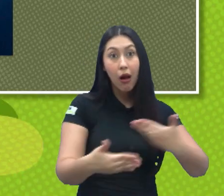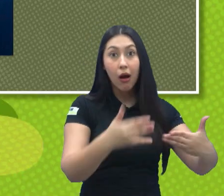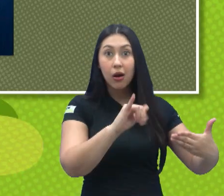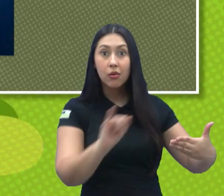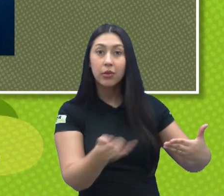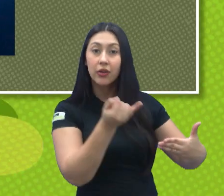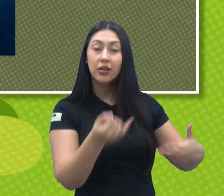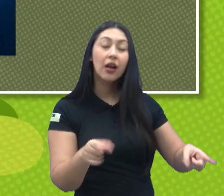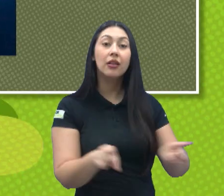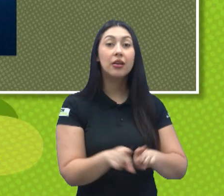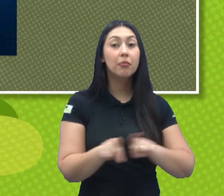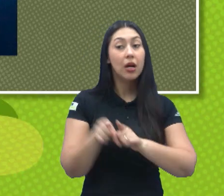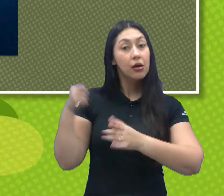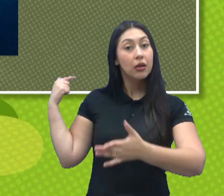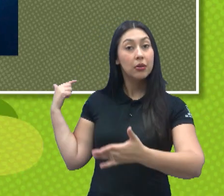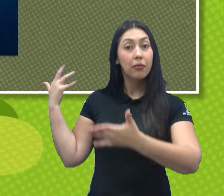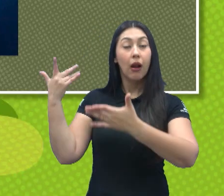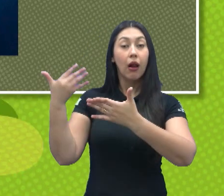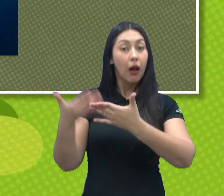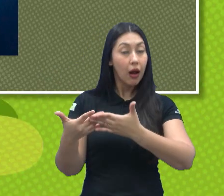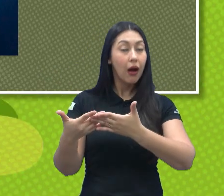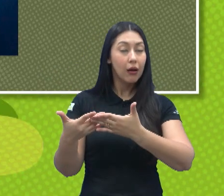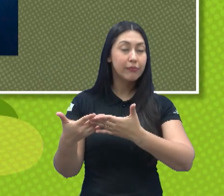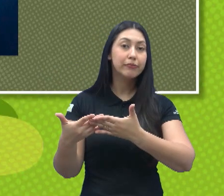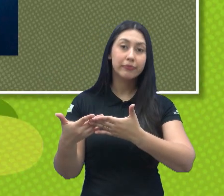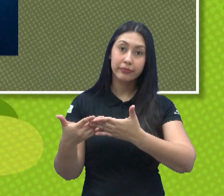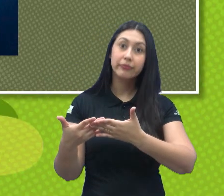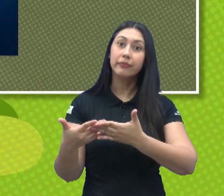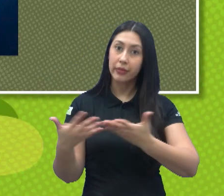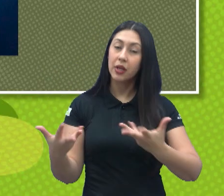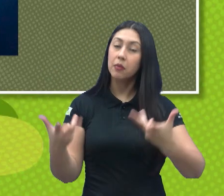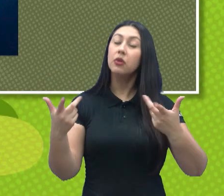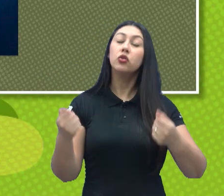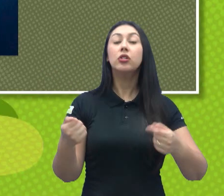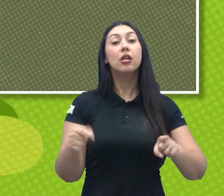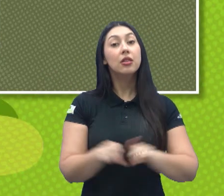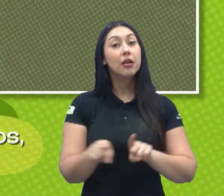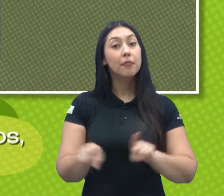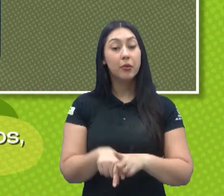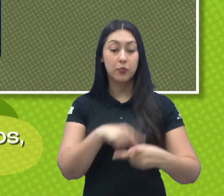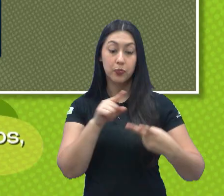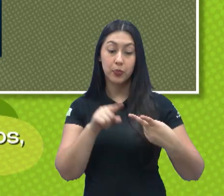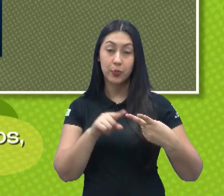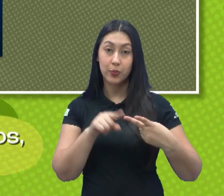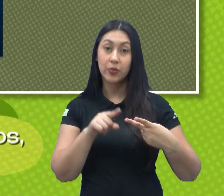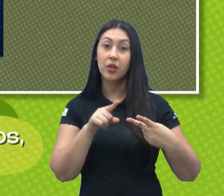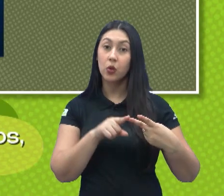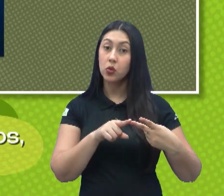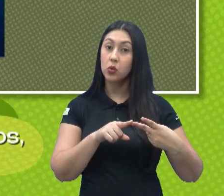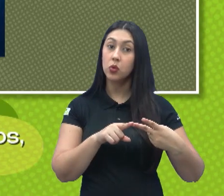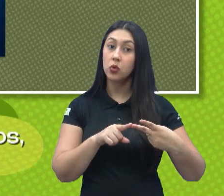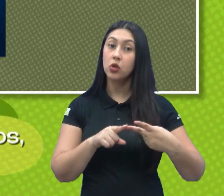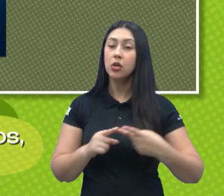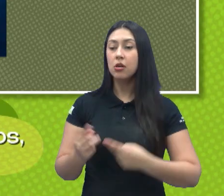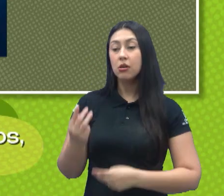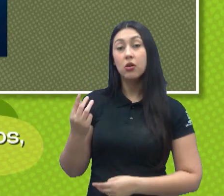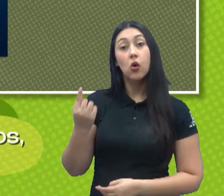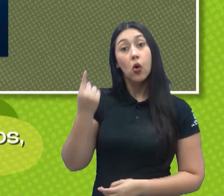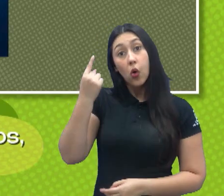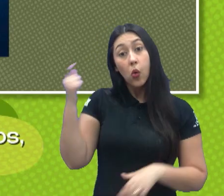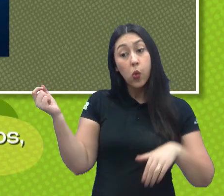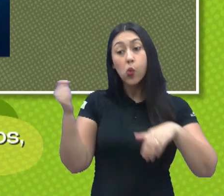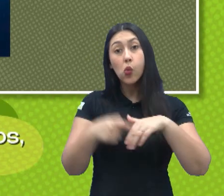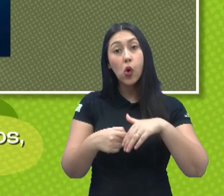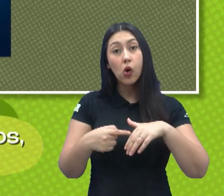essa bagagem nacional é uma coisa bacana também. E o Clecione, uma média positiva, né? 1 gol a cada